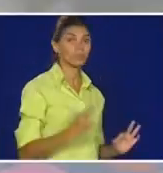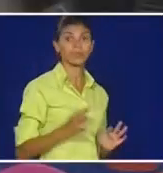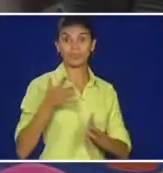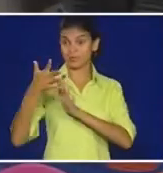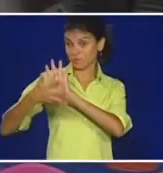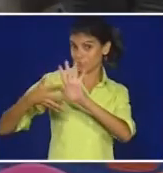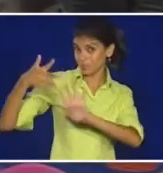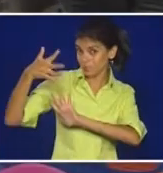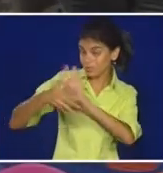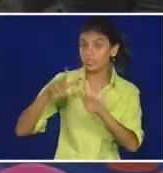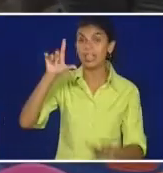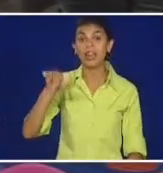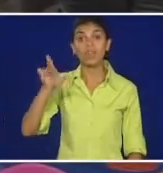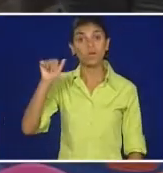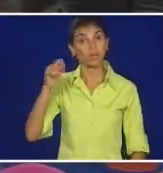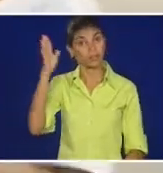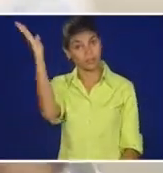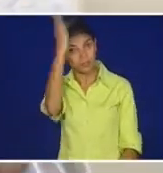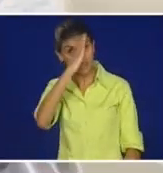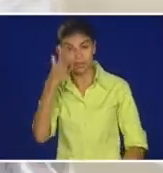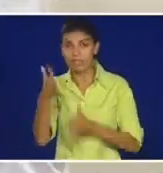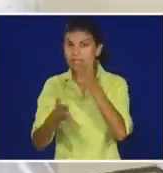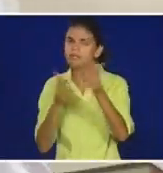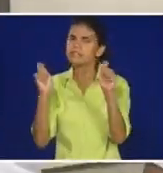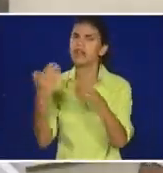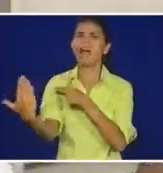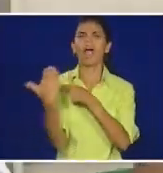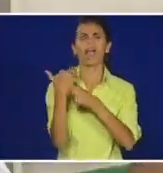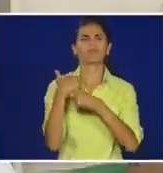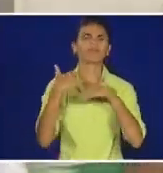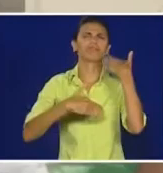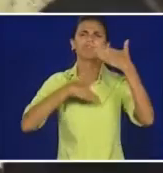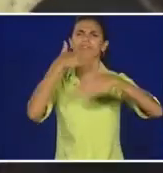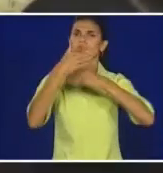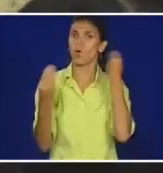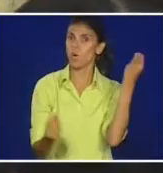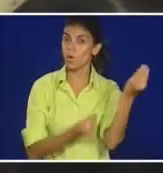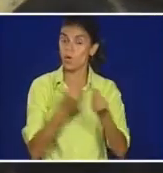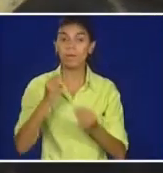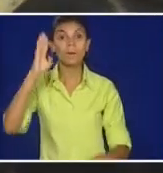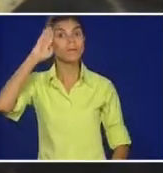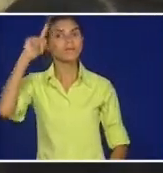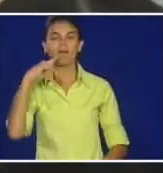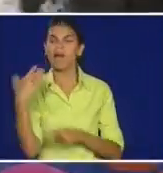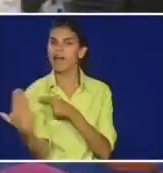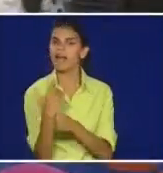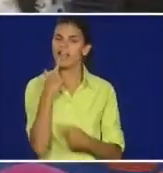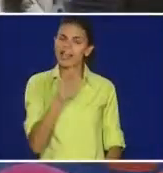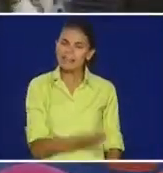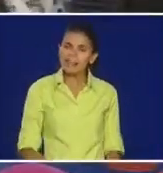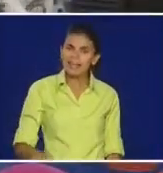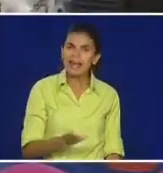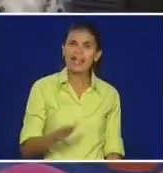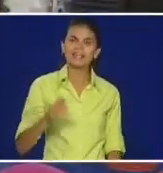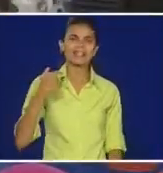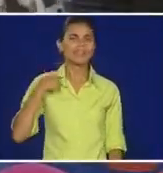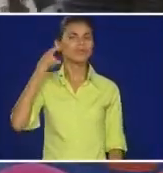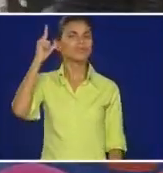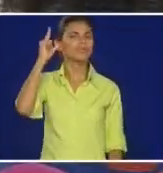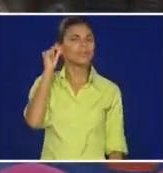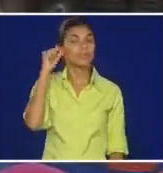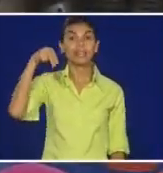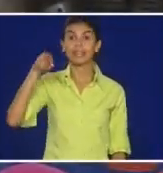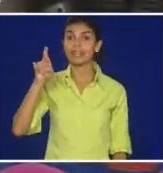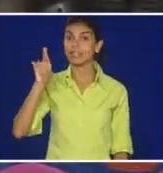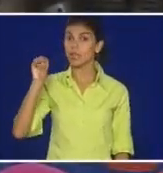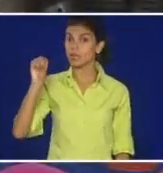profunda. A Libras, Língua Brasileira de Sinais, pode ajudar nesse desafio, especialmente nos casos de crianças com